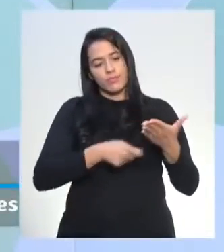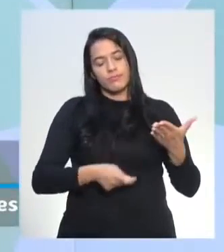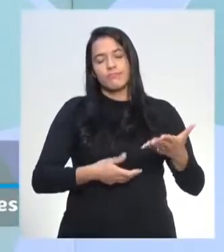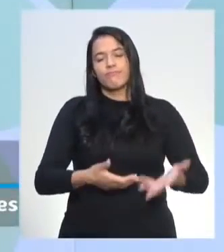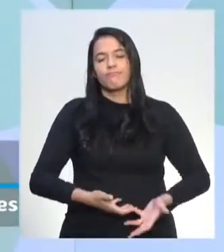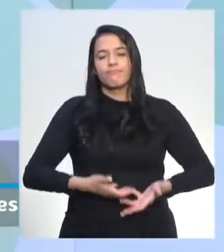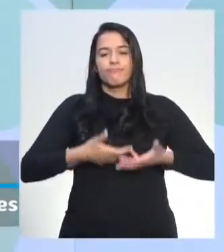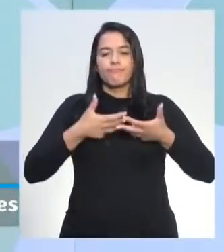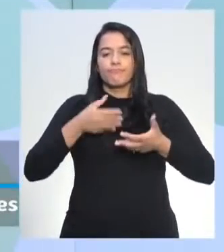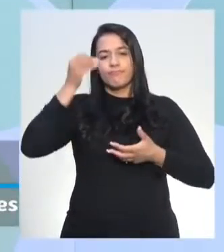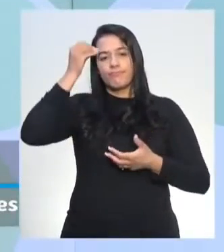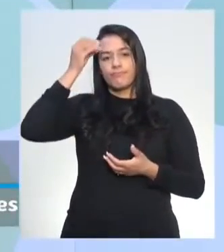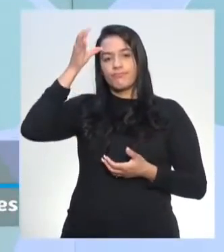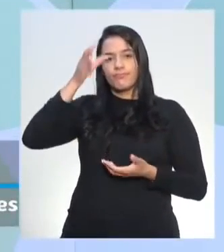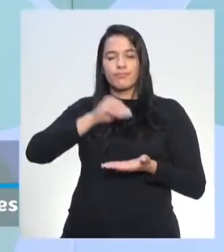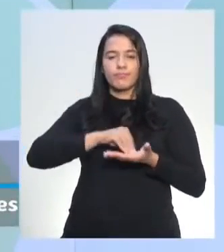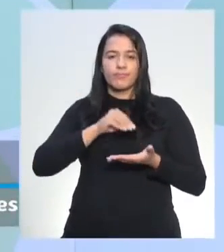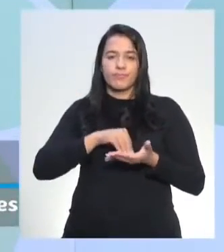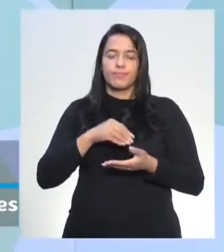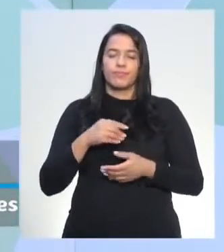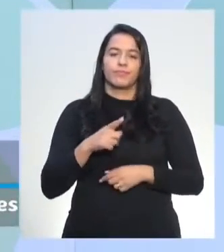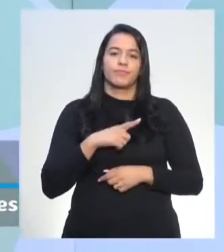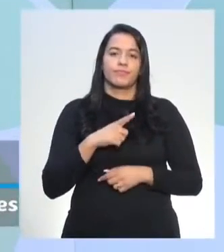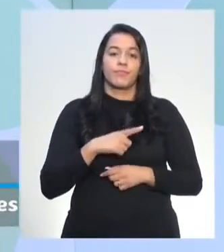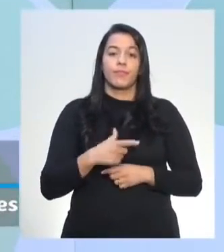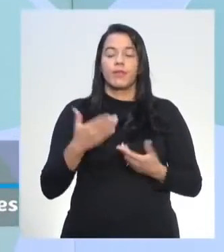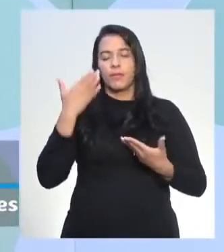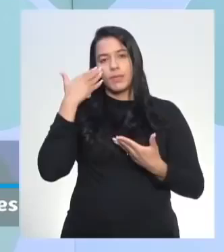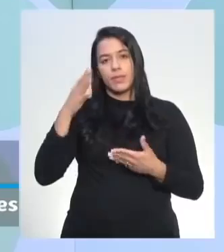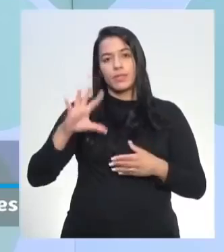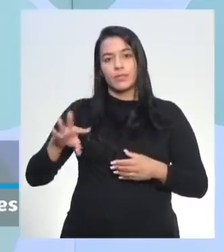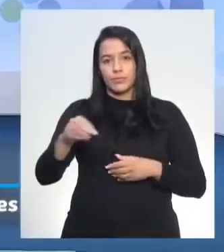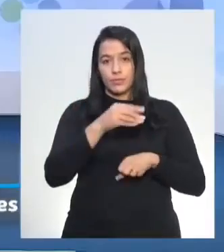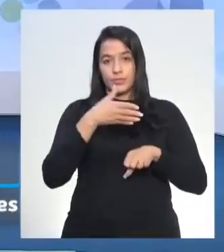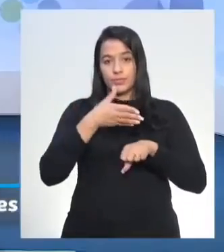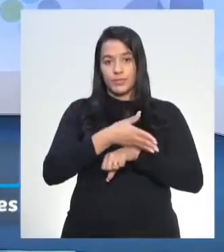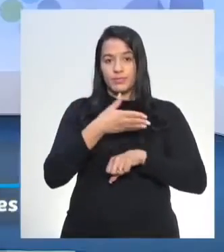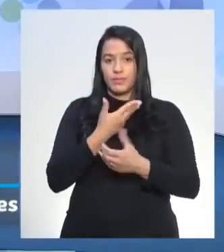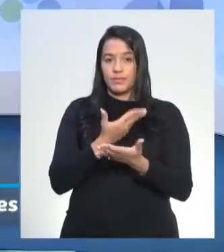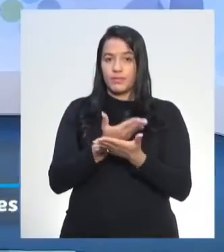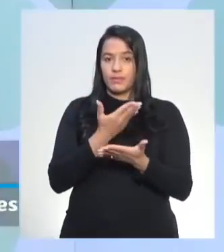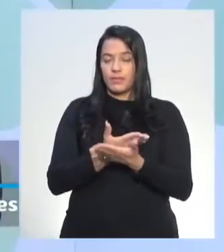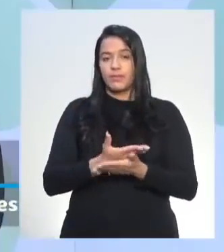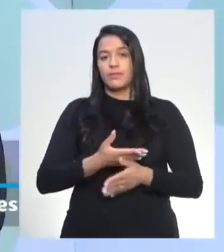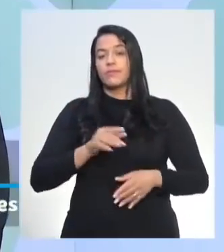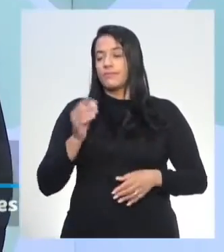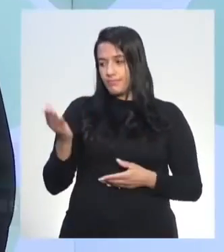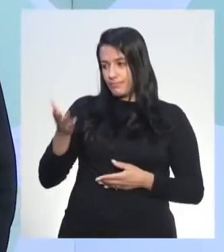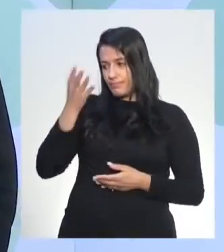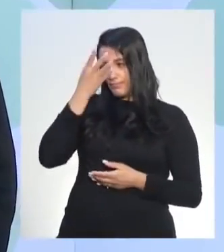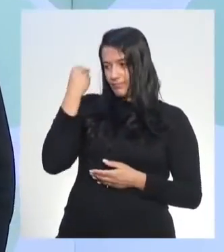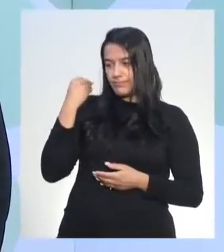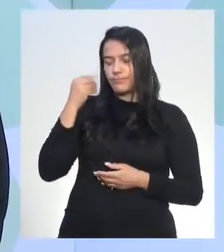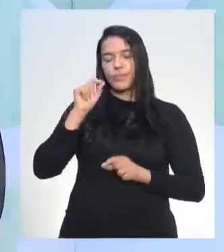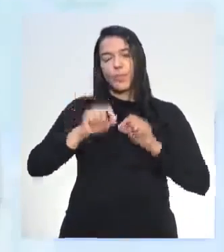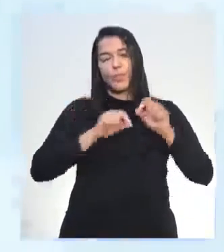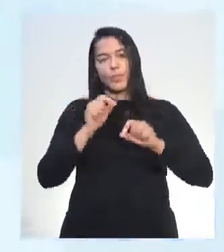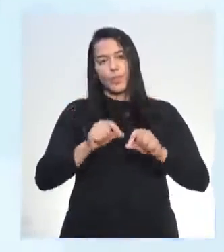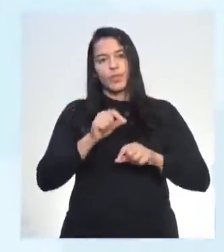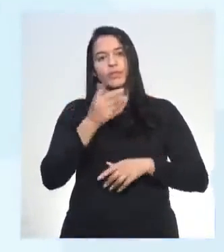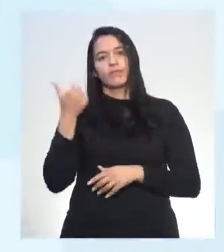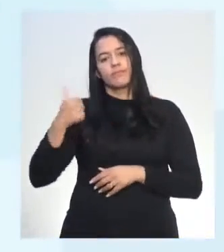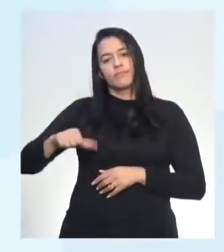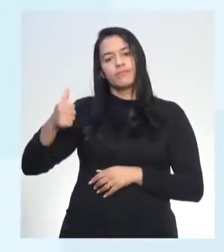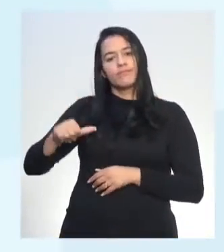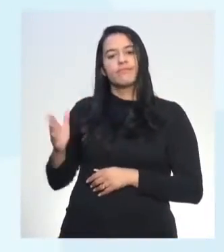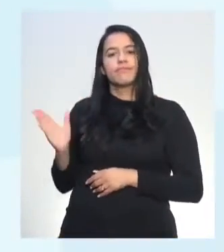conhecimento fazem falta. Obrigado a todos que participaram da aula, obrigado à professora Silene. Não esqueça de avaliar a nossa